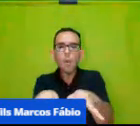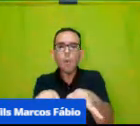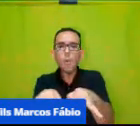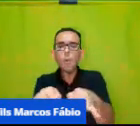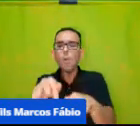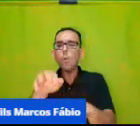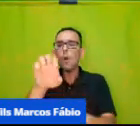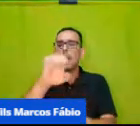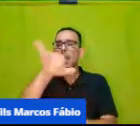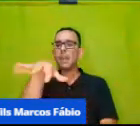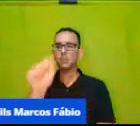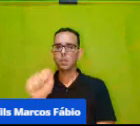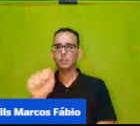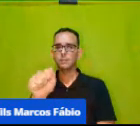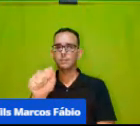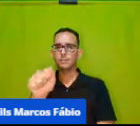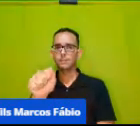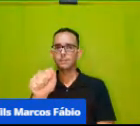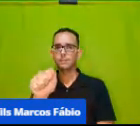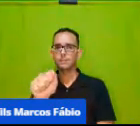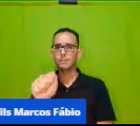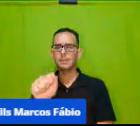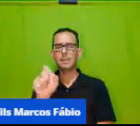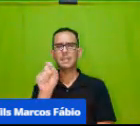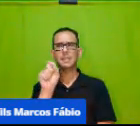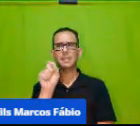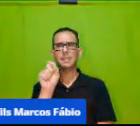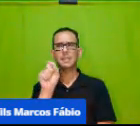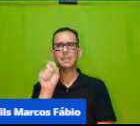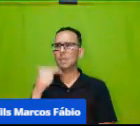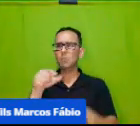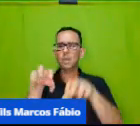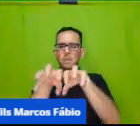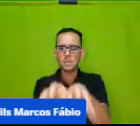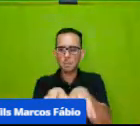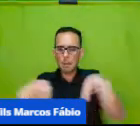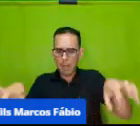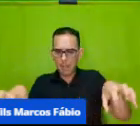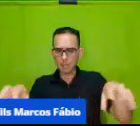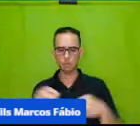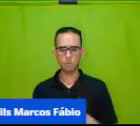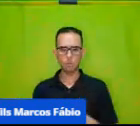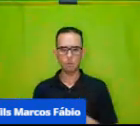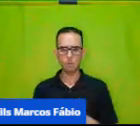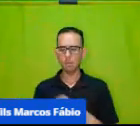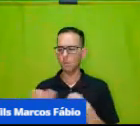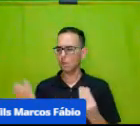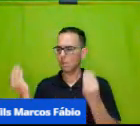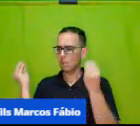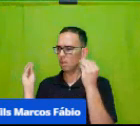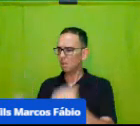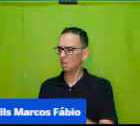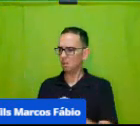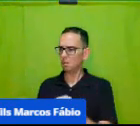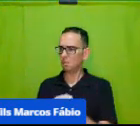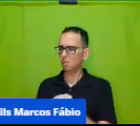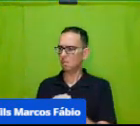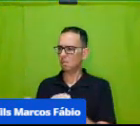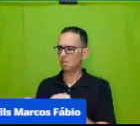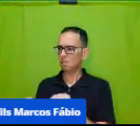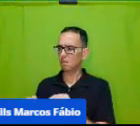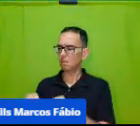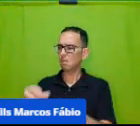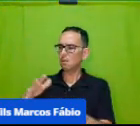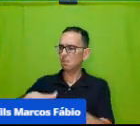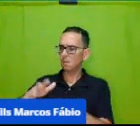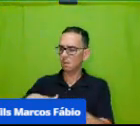EJA, que não tem separado aplicações de matemática. Então, nós temos todos o cuidado de olhar